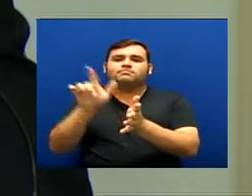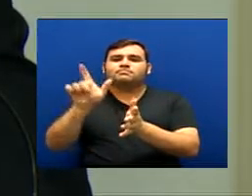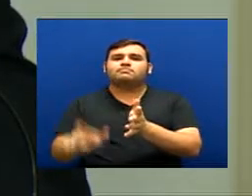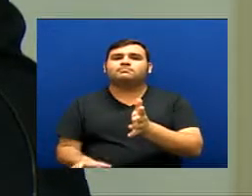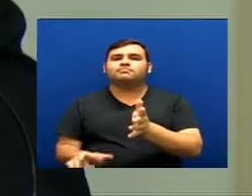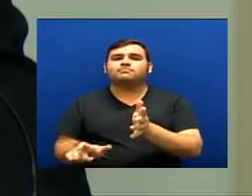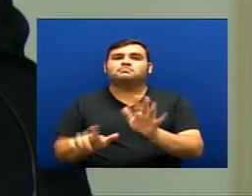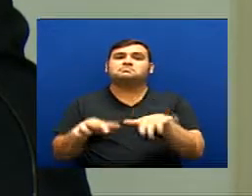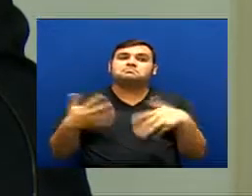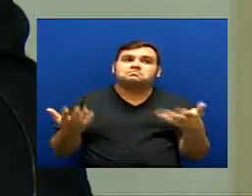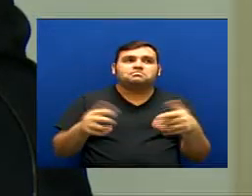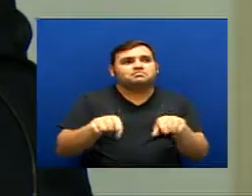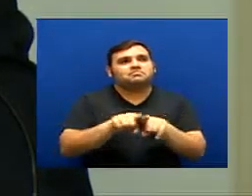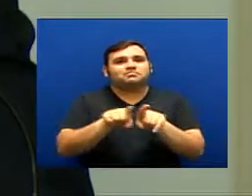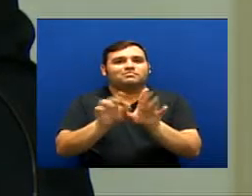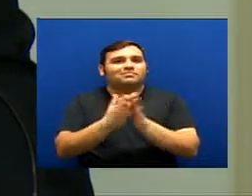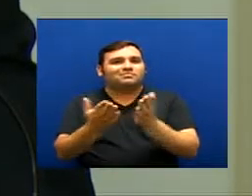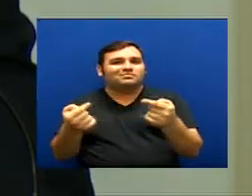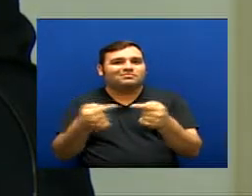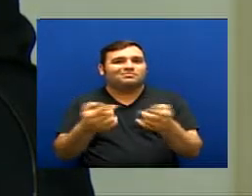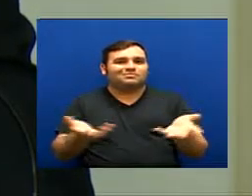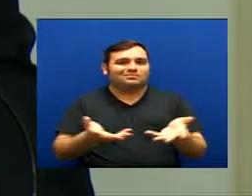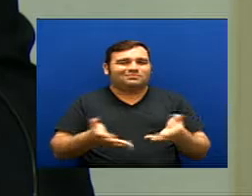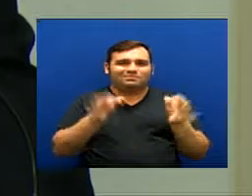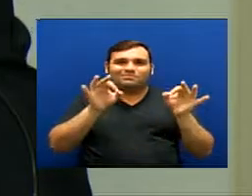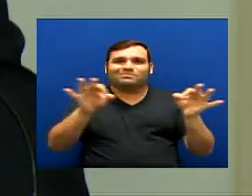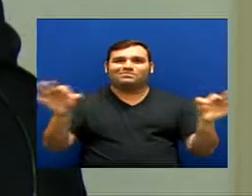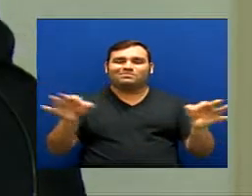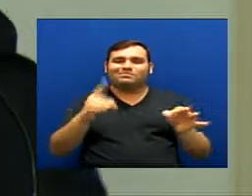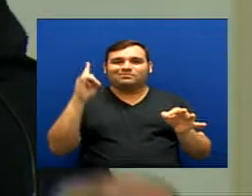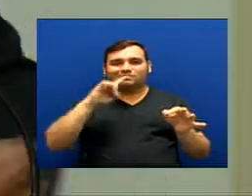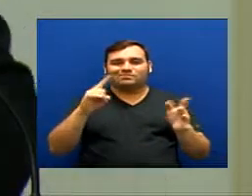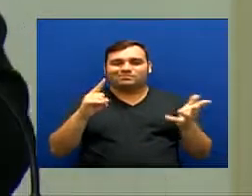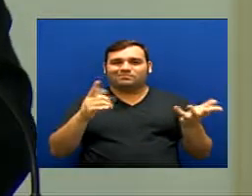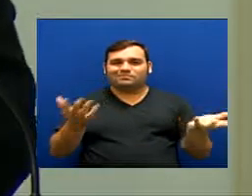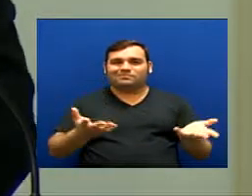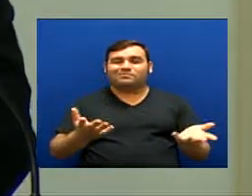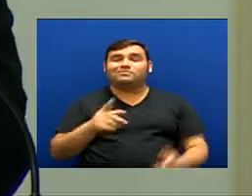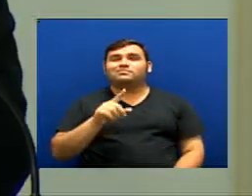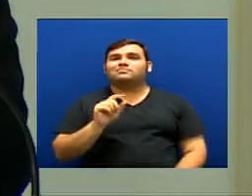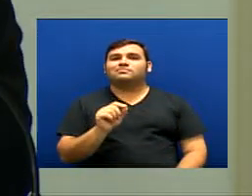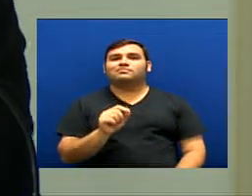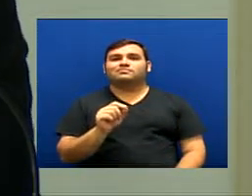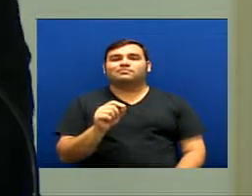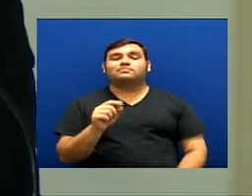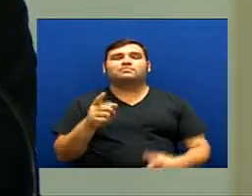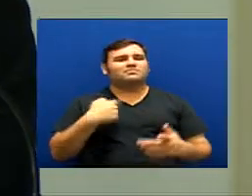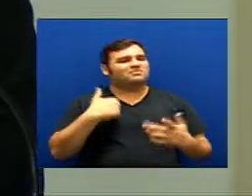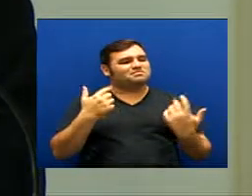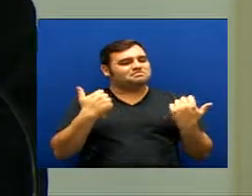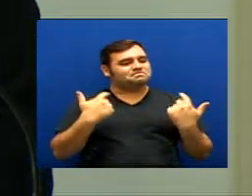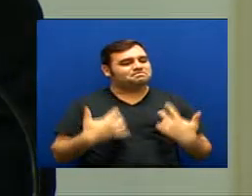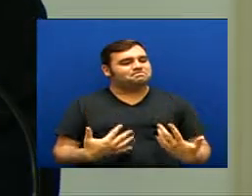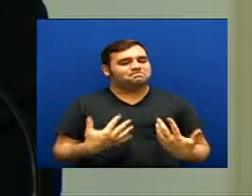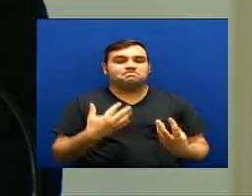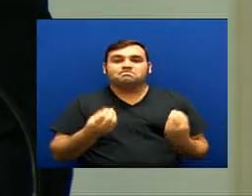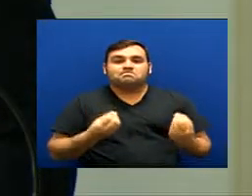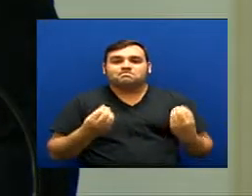líderes, e se tiver mais algum padre, algum líder também, venha, senta aqui conosco, pode ocupar